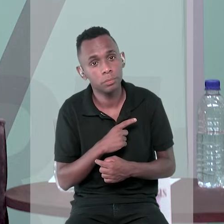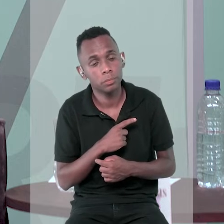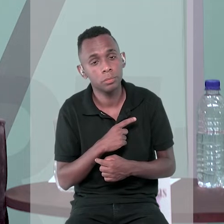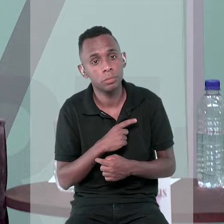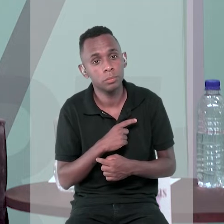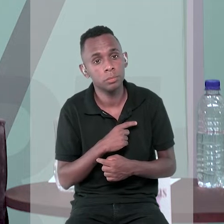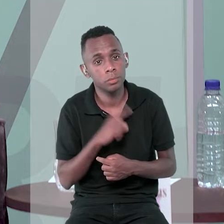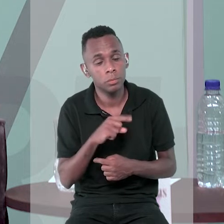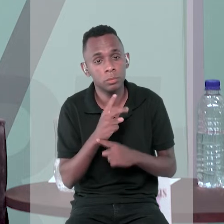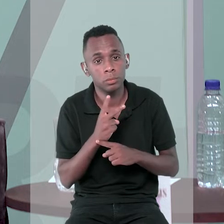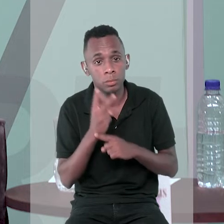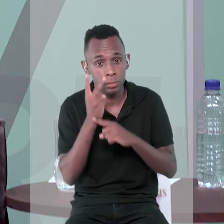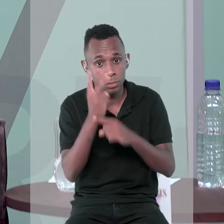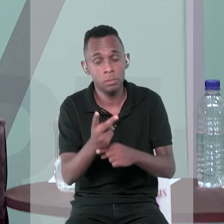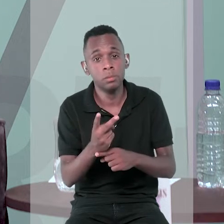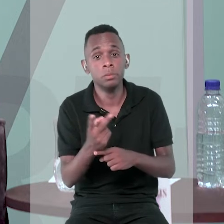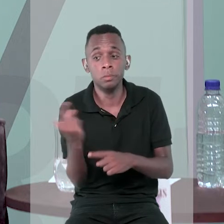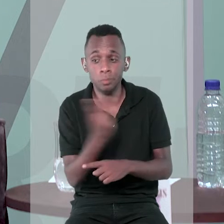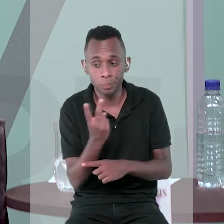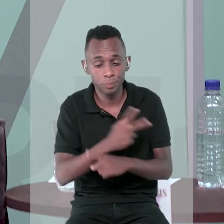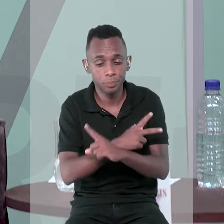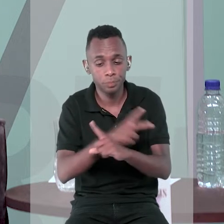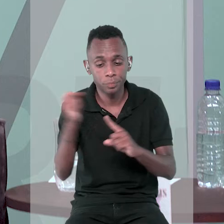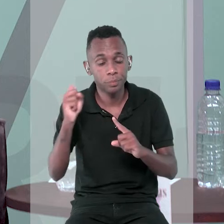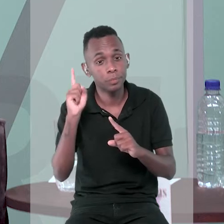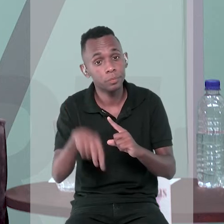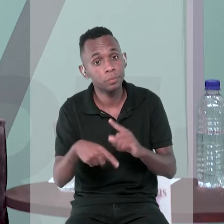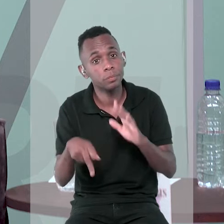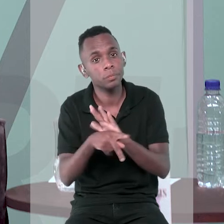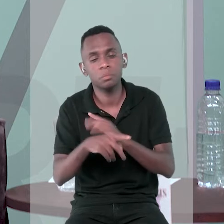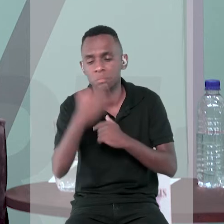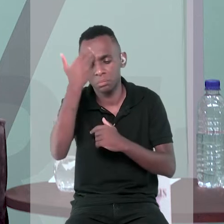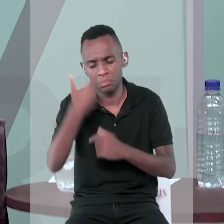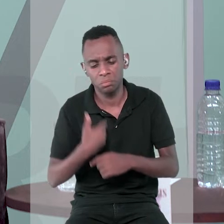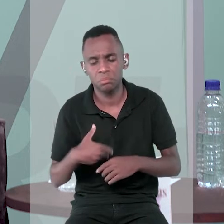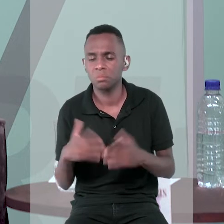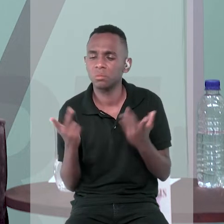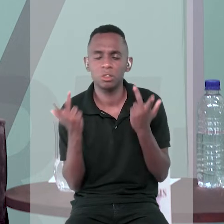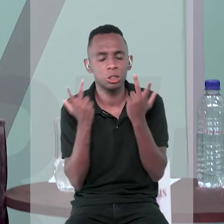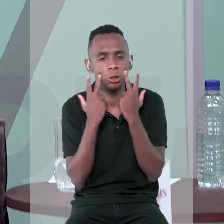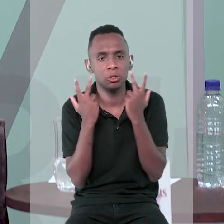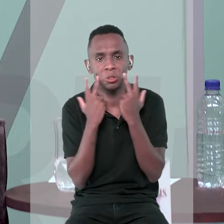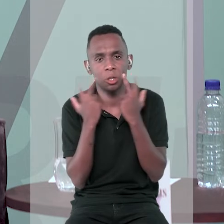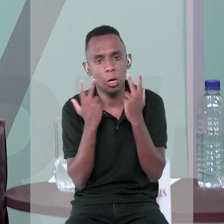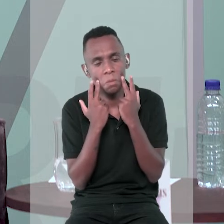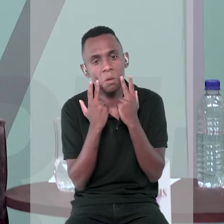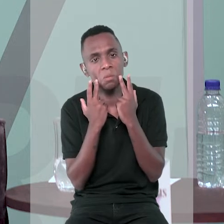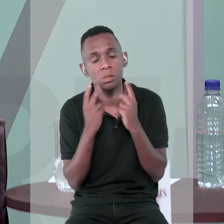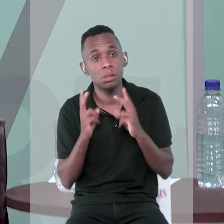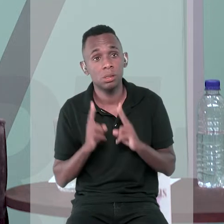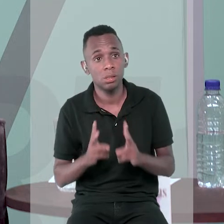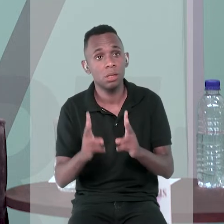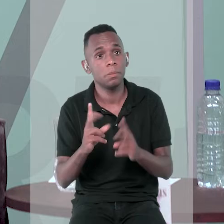a grande busca delas, a grande conquista, essa coisa de você ser quem você é, né? Que você coloca, que